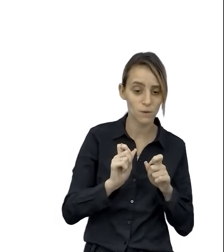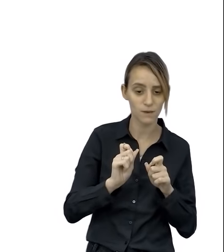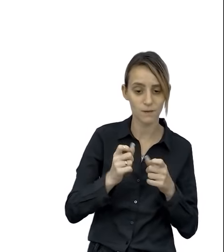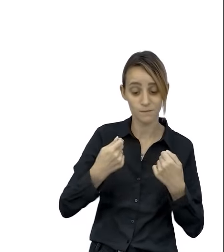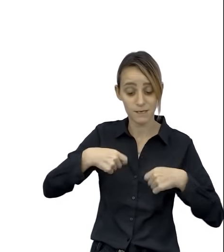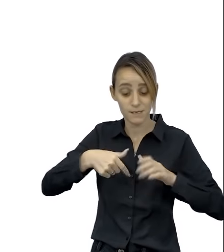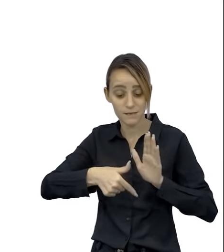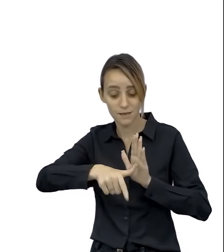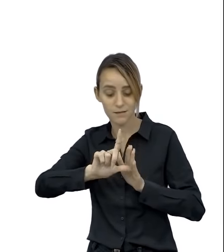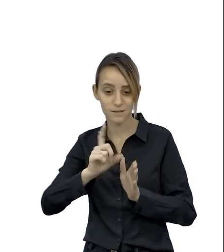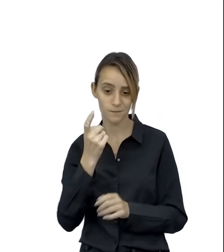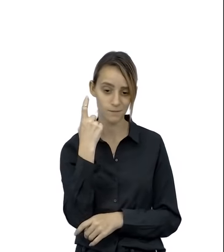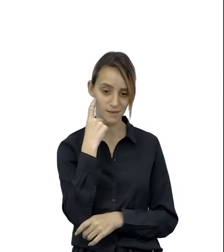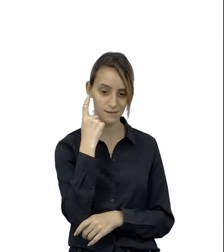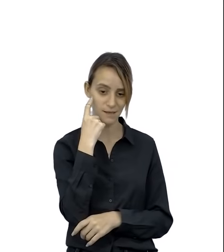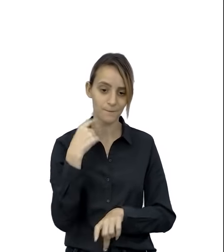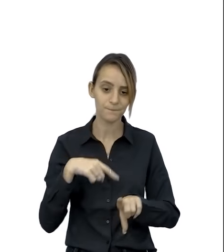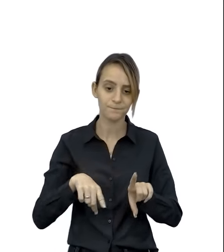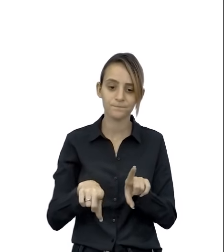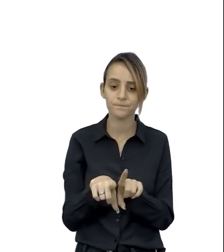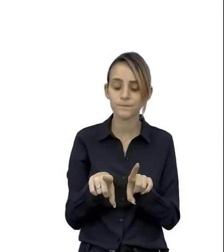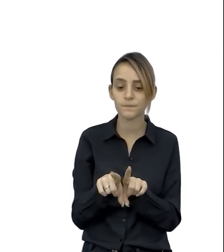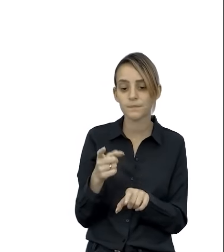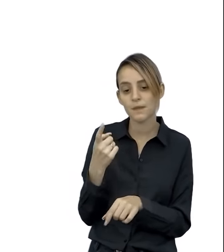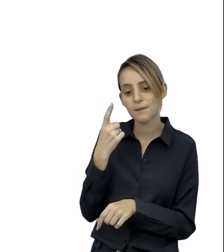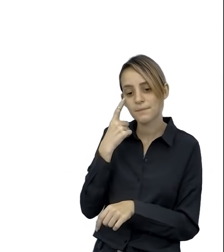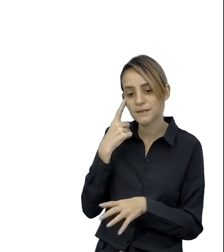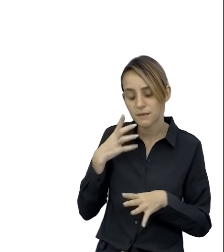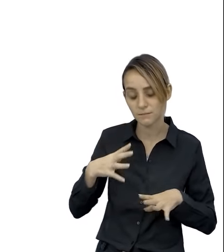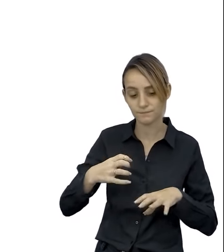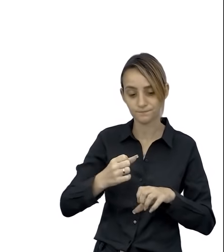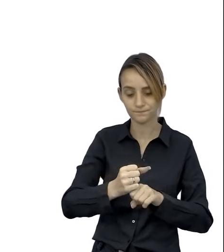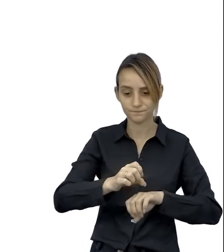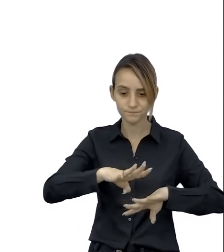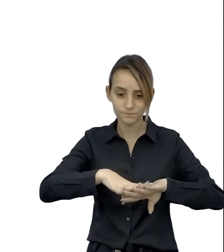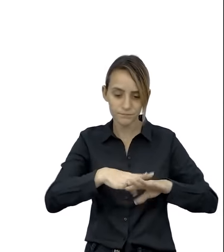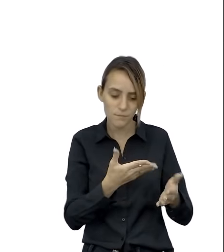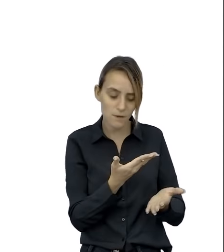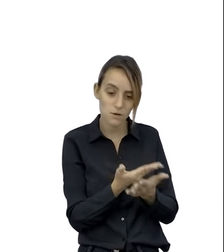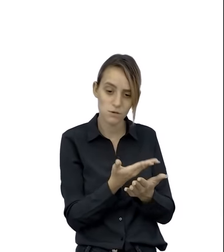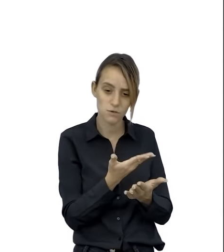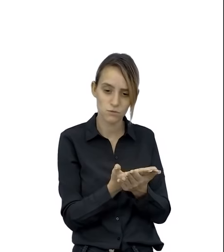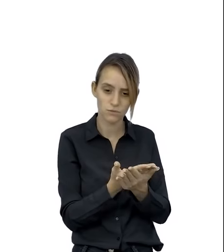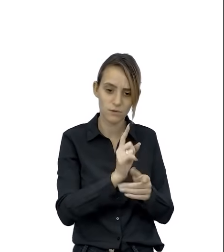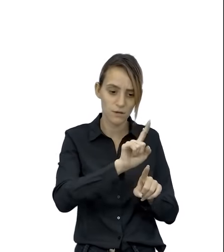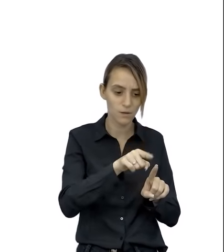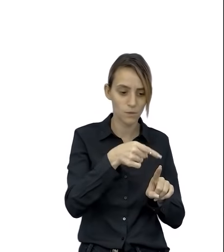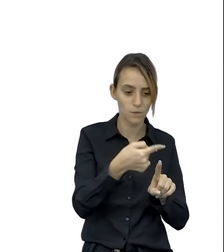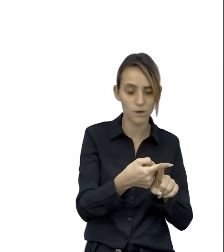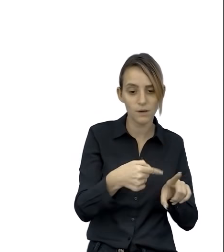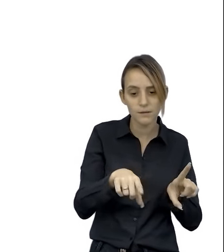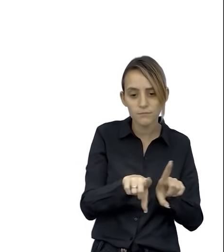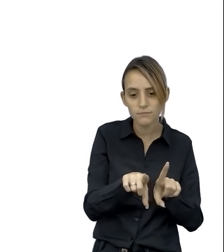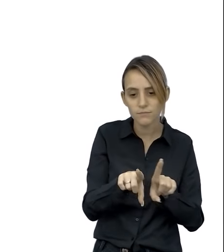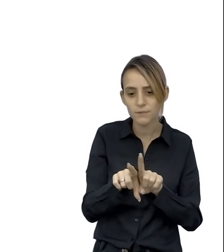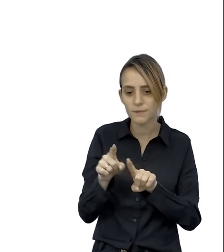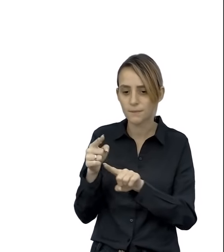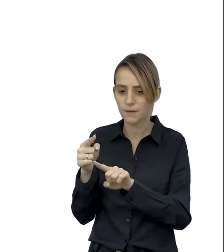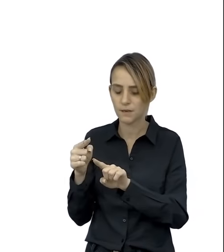pensamento aritmético com foco nas operações, envolvendo as estruturas aditivas e